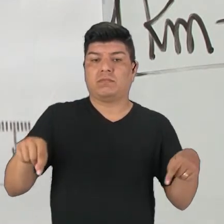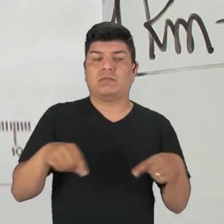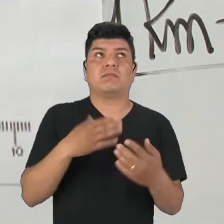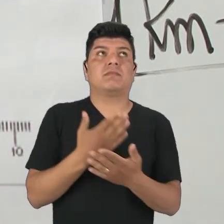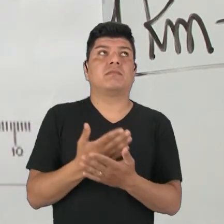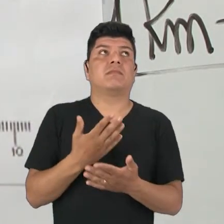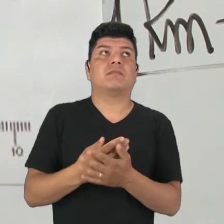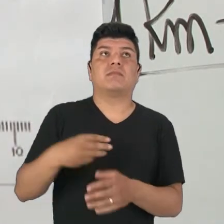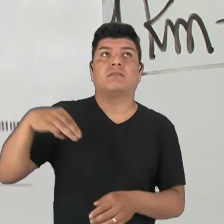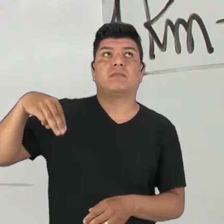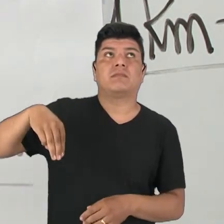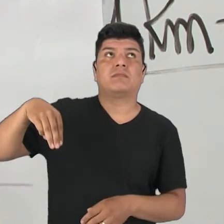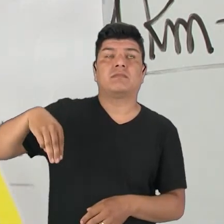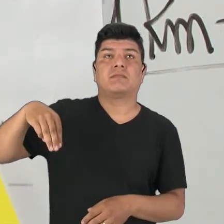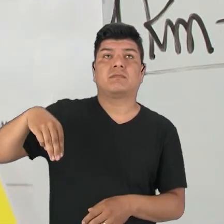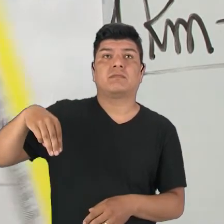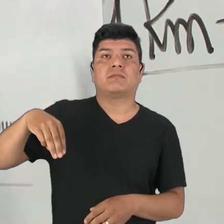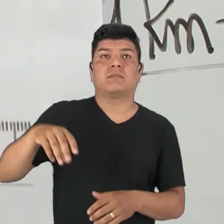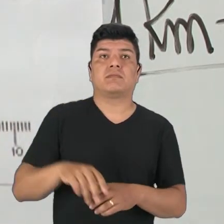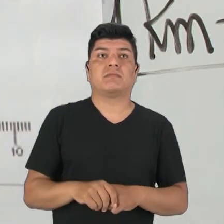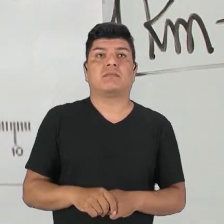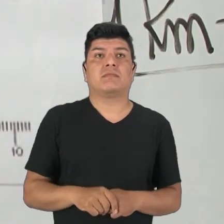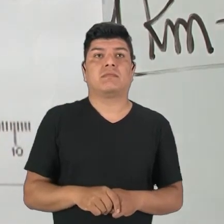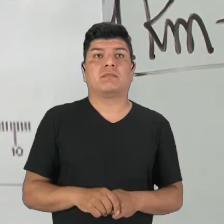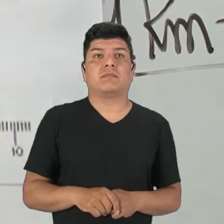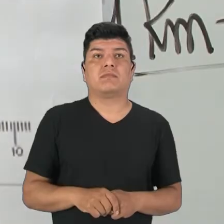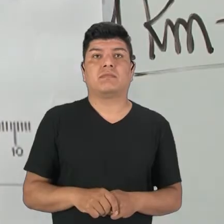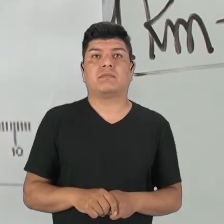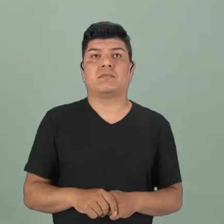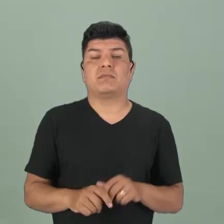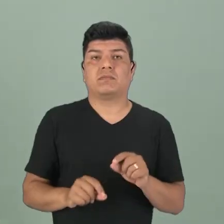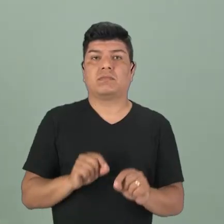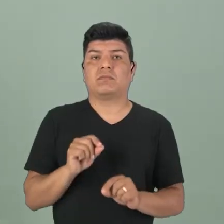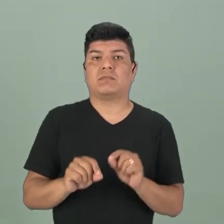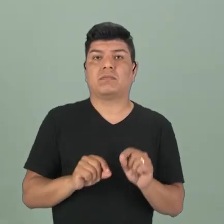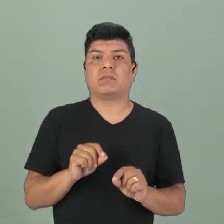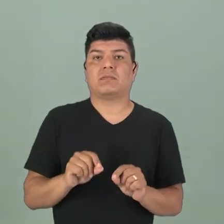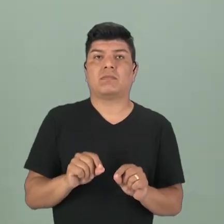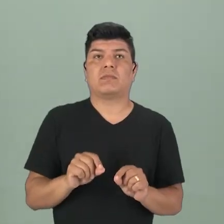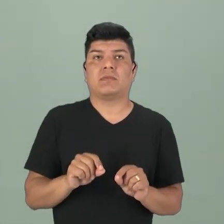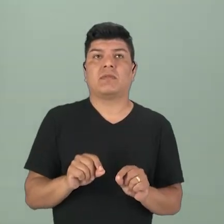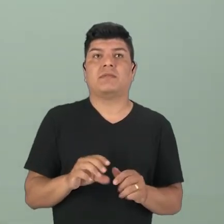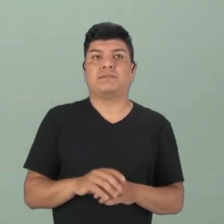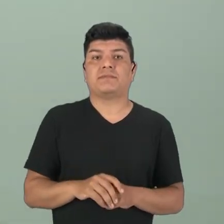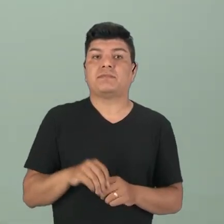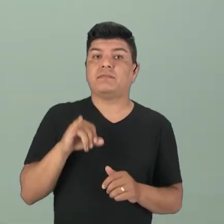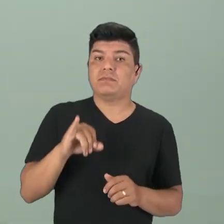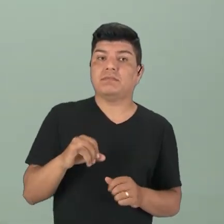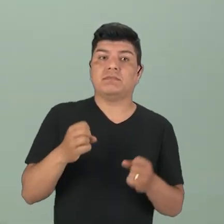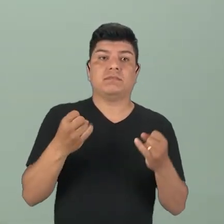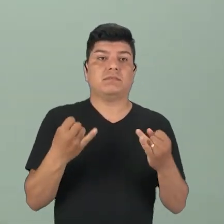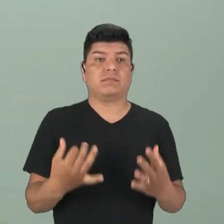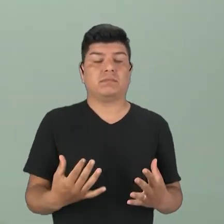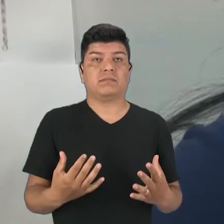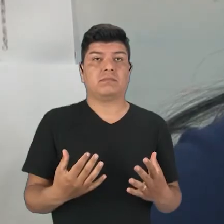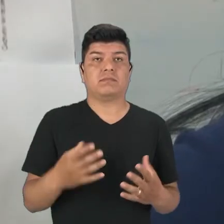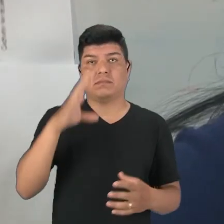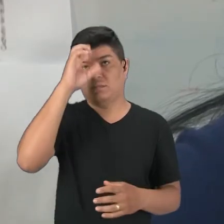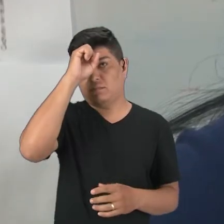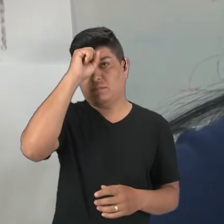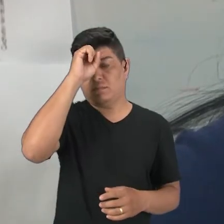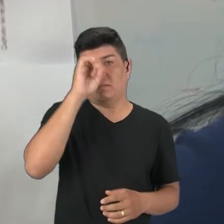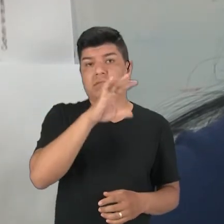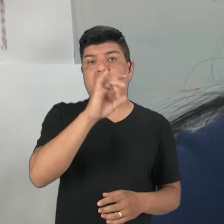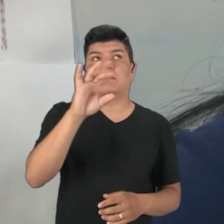Quando eu falar sobre centímetro, quantos milímetros mede de cada lado? Para a gente entender aqui, ó. Se eu falar de milímetros, como a gente aprendeu, é